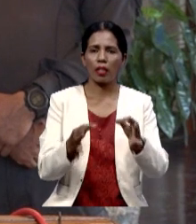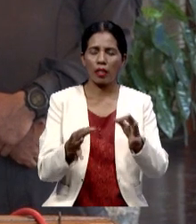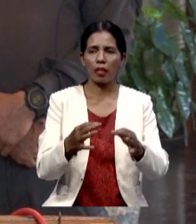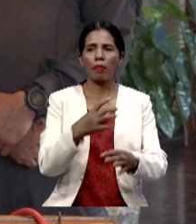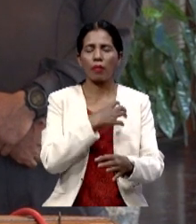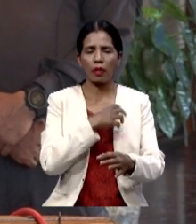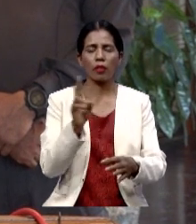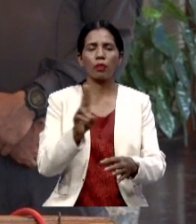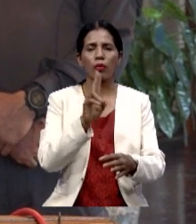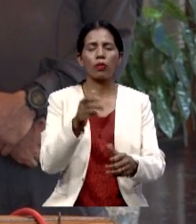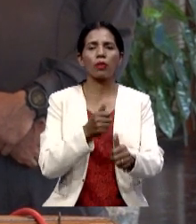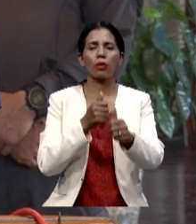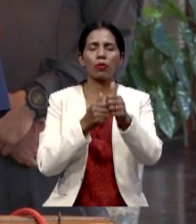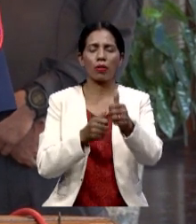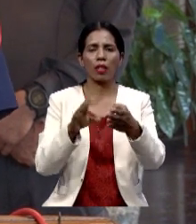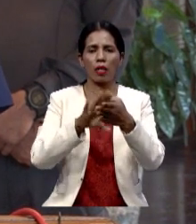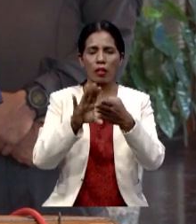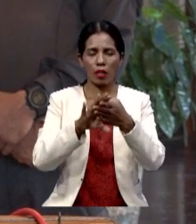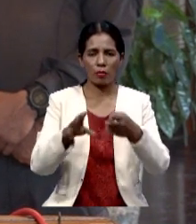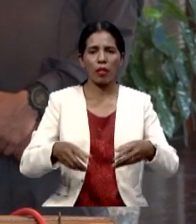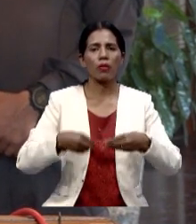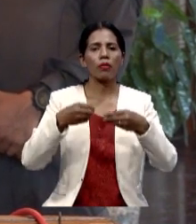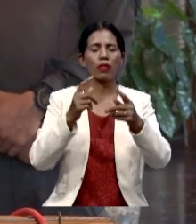polisi ezekuta tir mandaru ne ma kia.